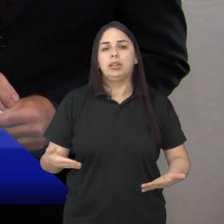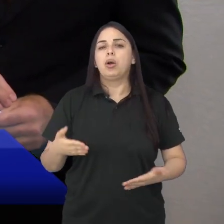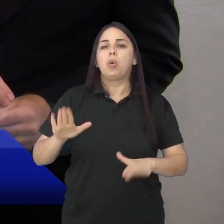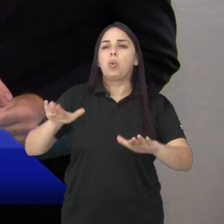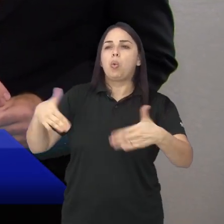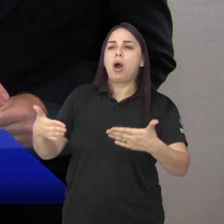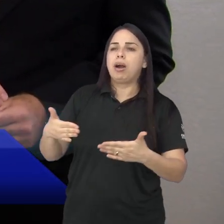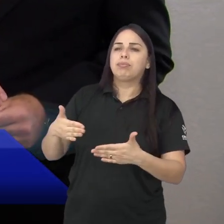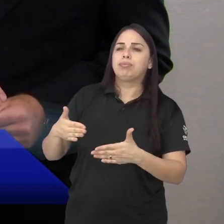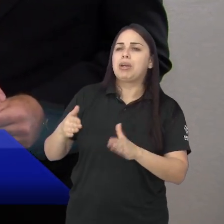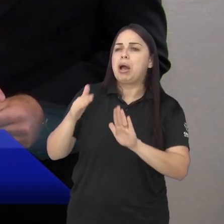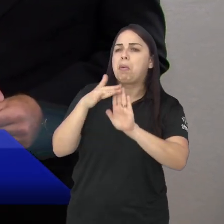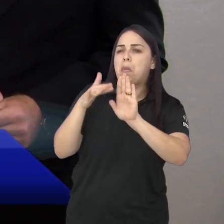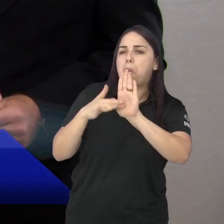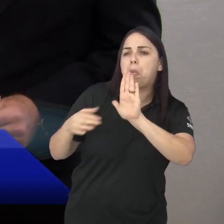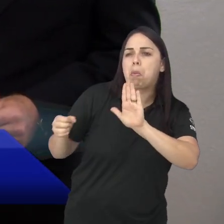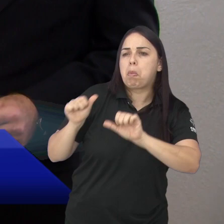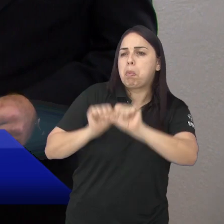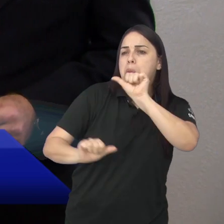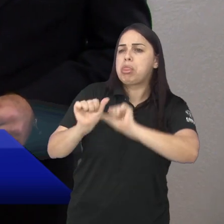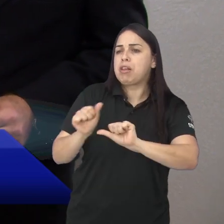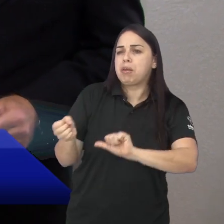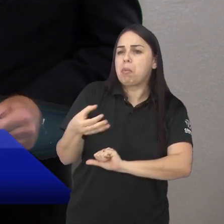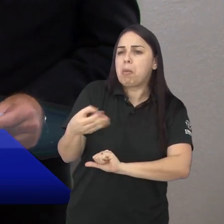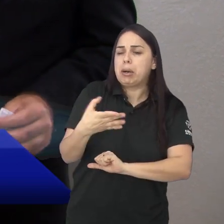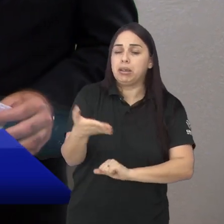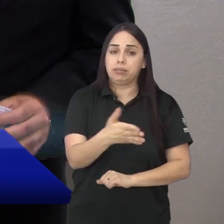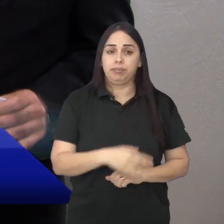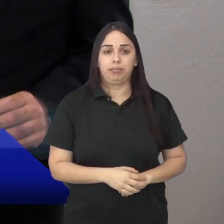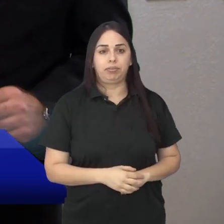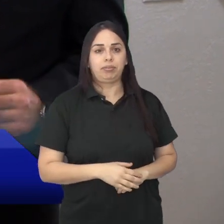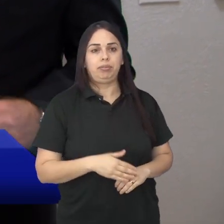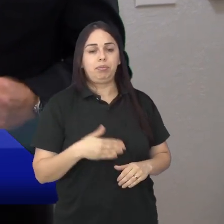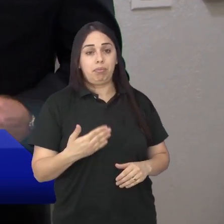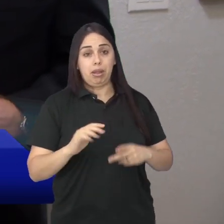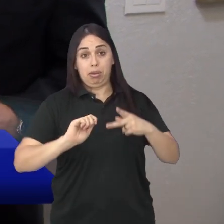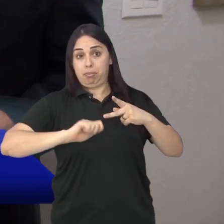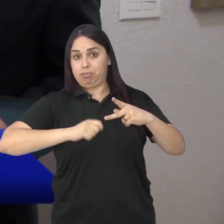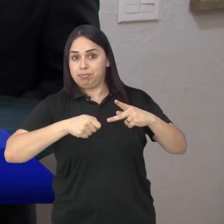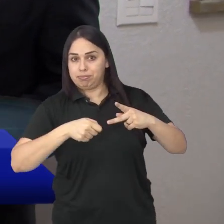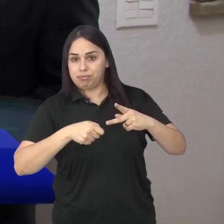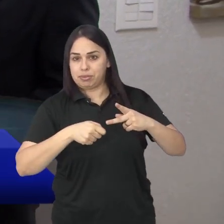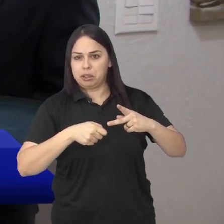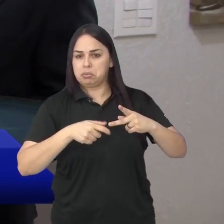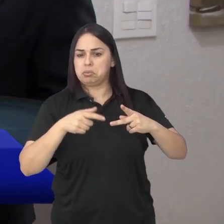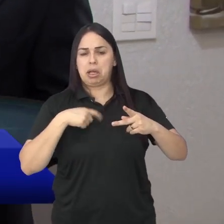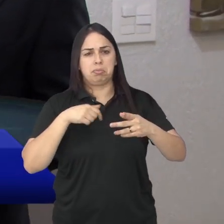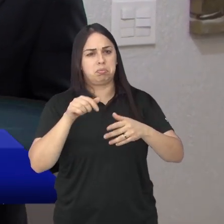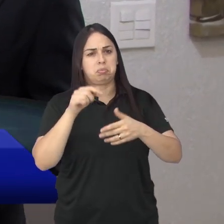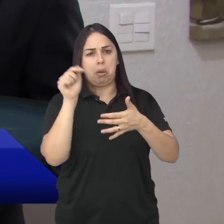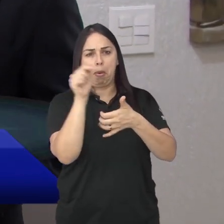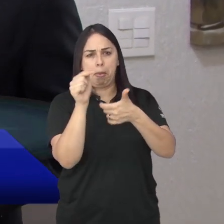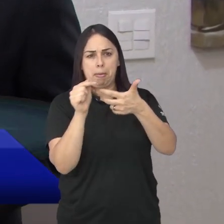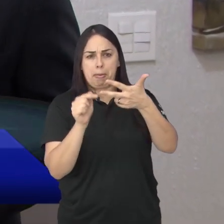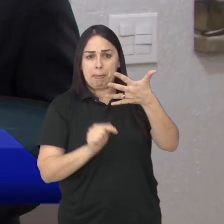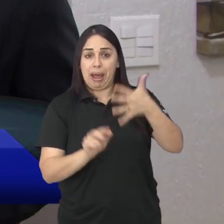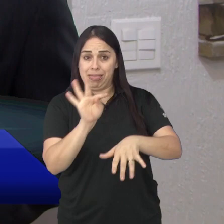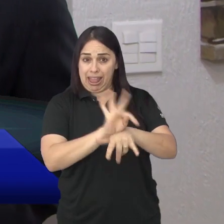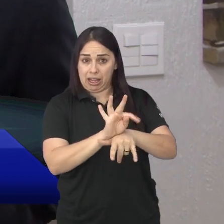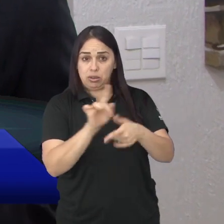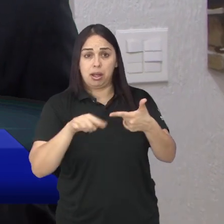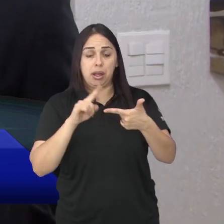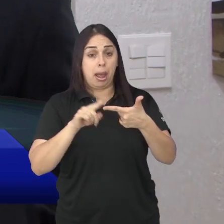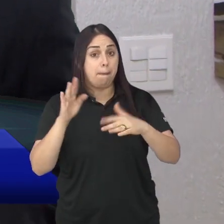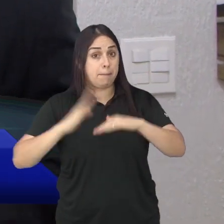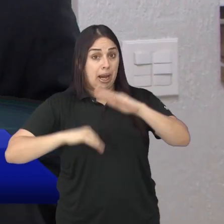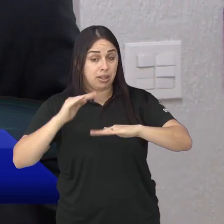as principais mudanças que a gente vai ver. Bem, o Pix ele traz por si só muitos aspectos, tá? Tanto técnicos